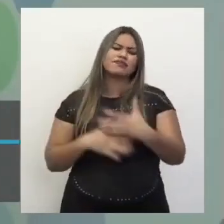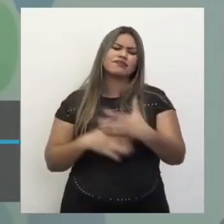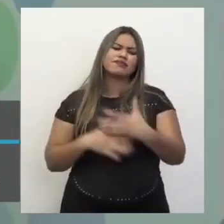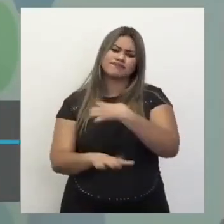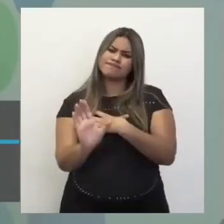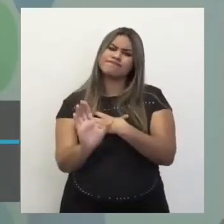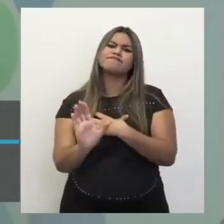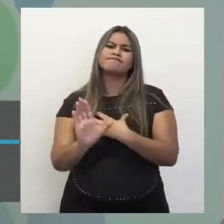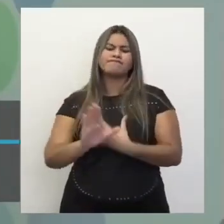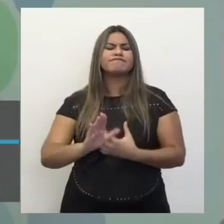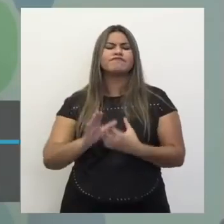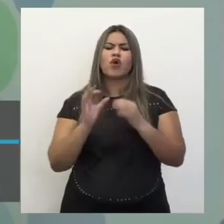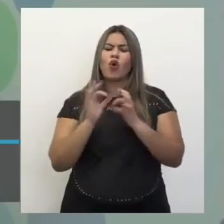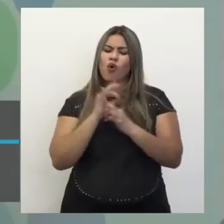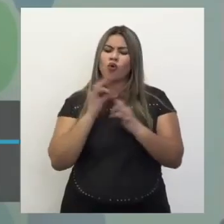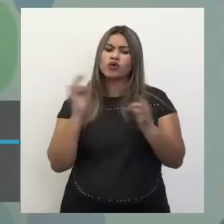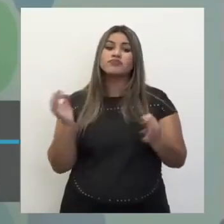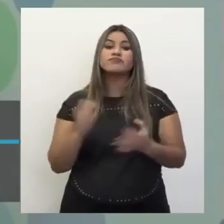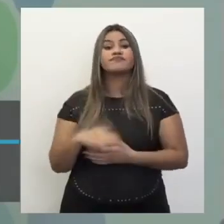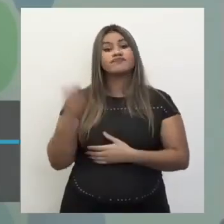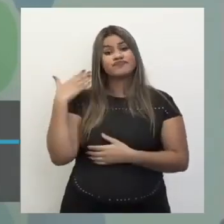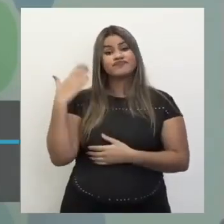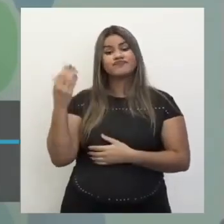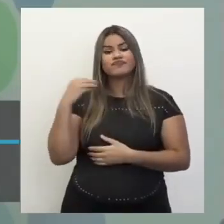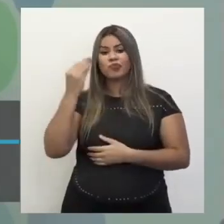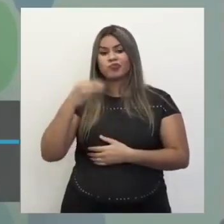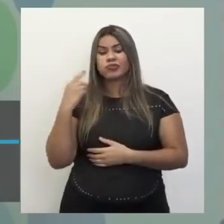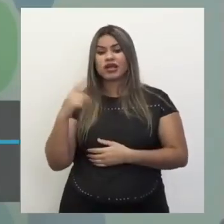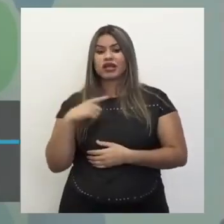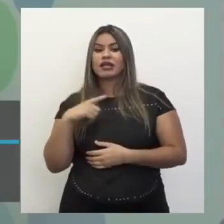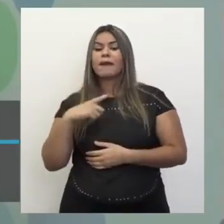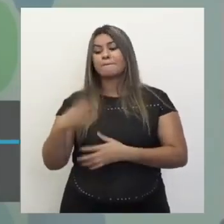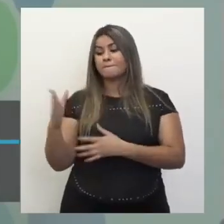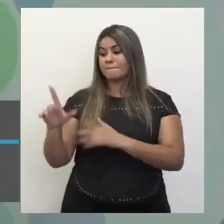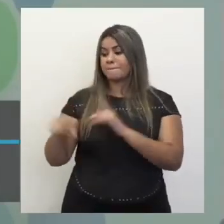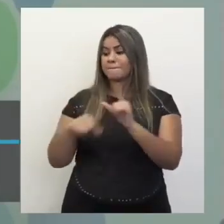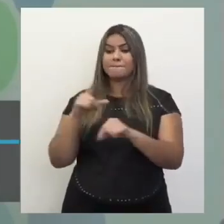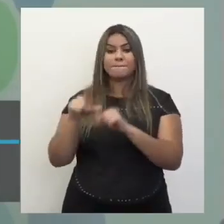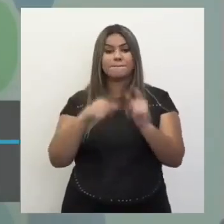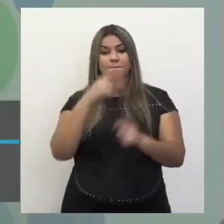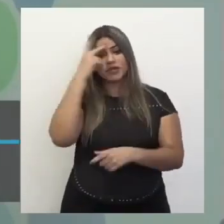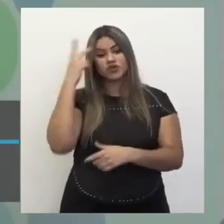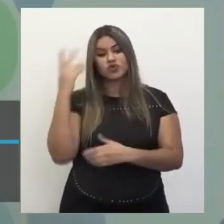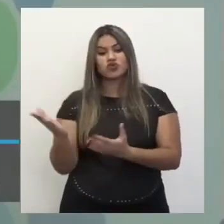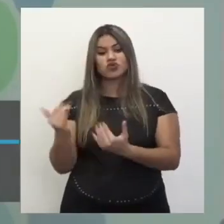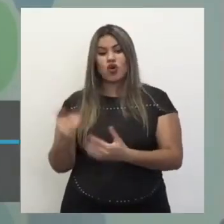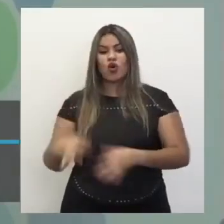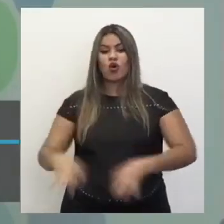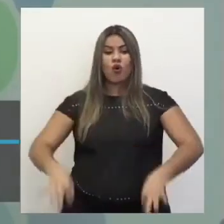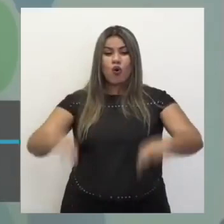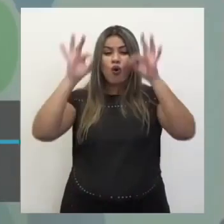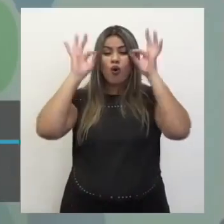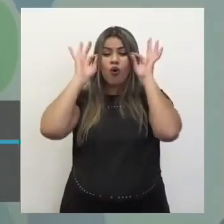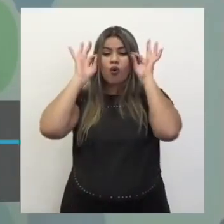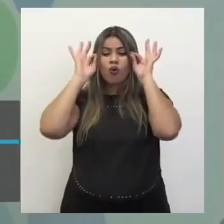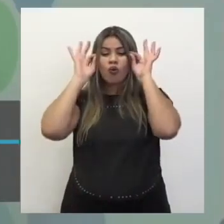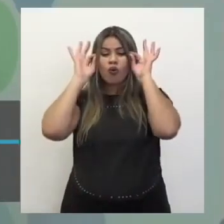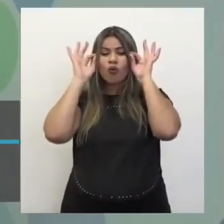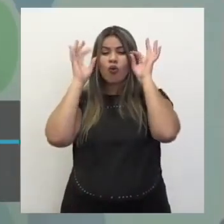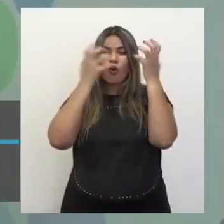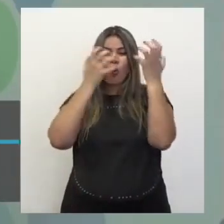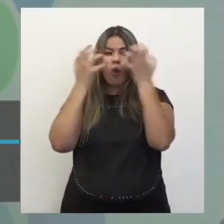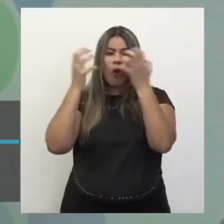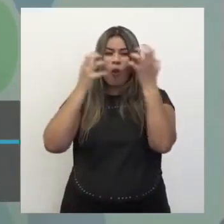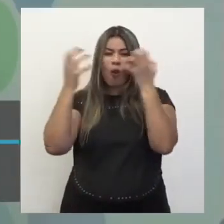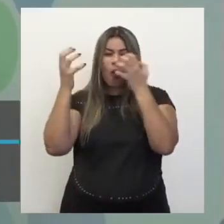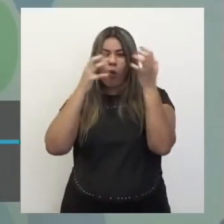Há um tempo atrás fizeram um experimento muito interessante. Pegaram pessoas jovens e aí colocaram nelas um óculos com um grau todo